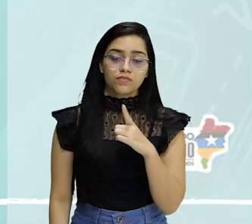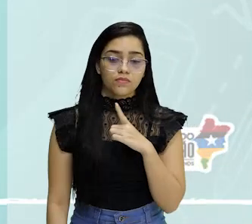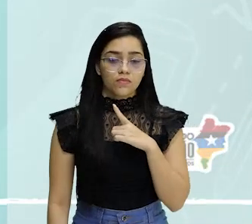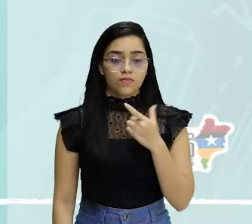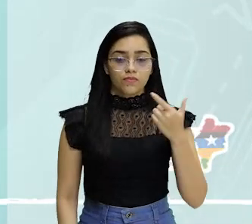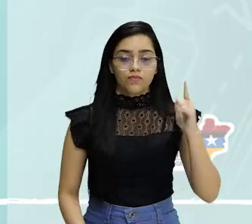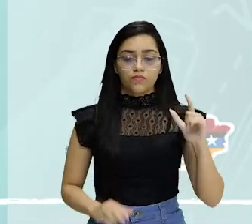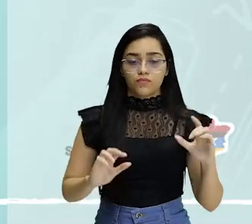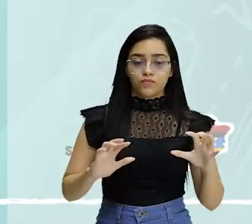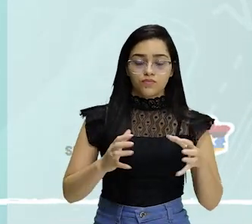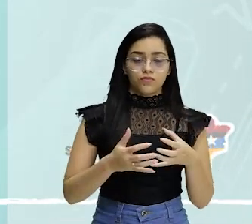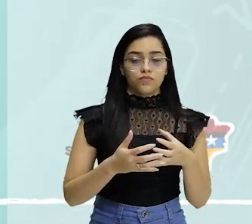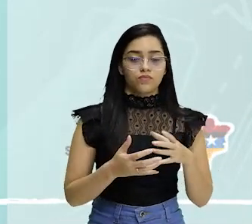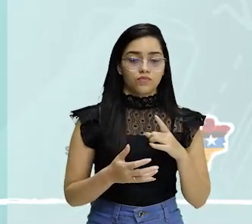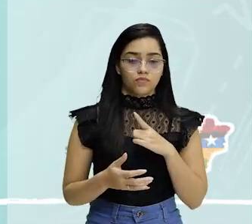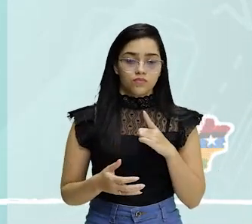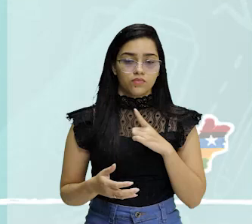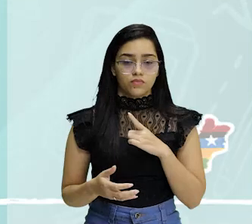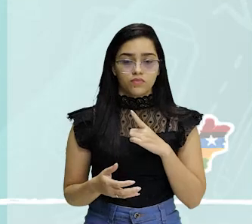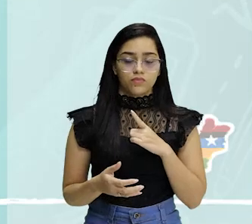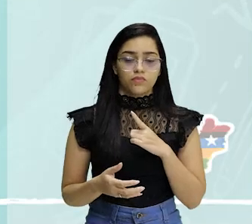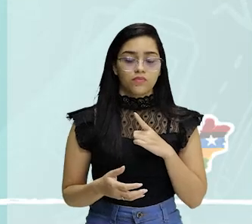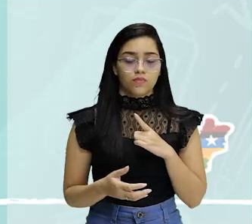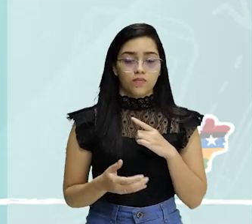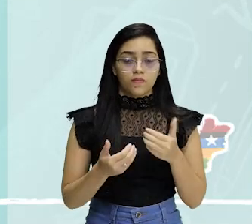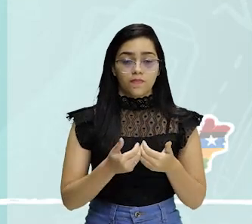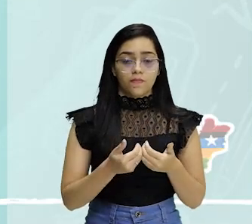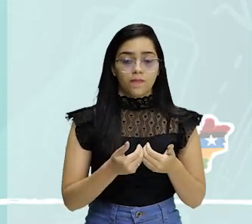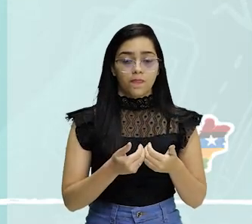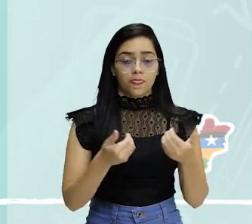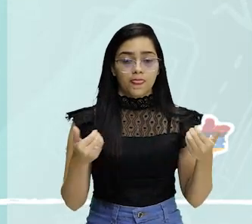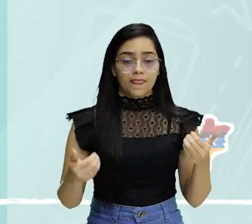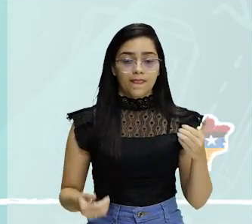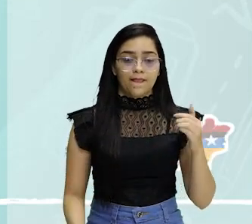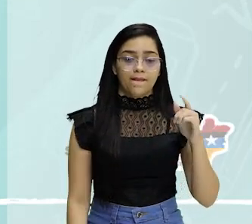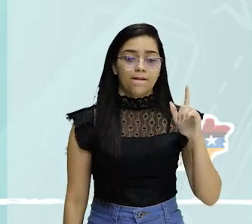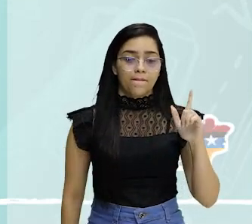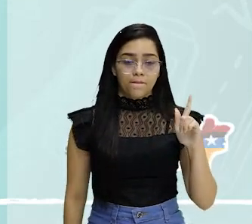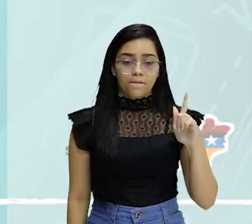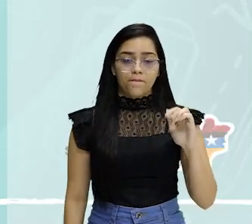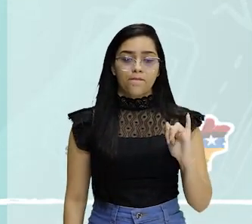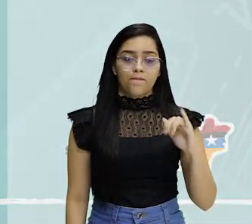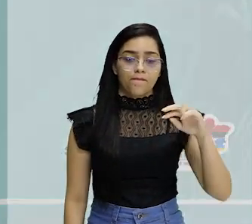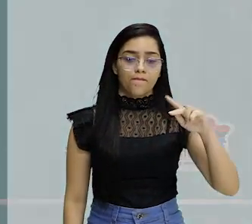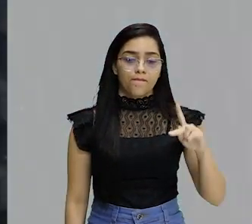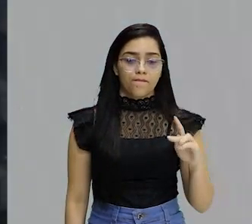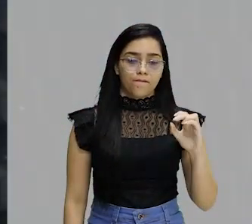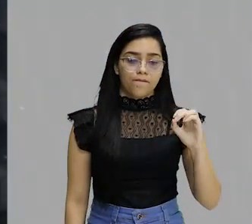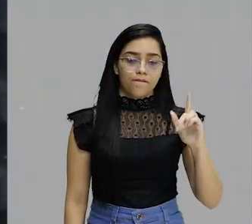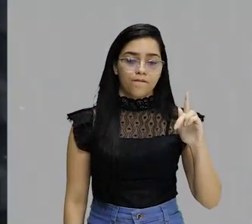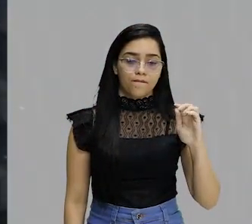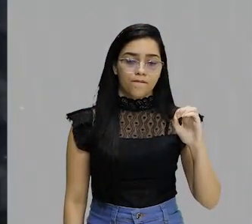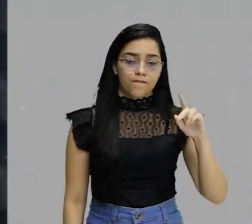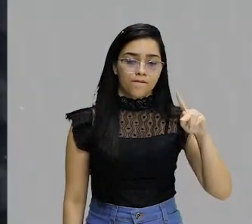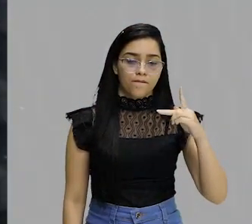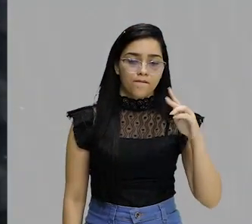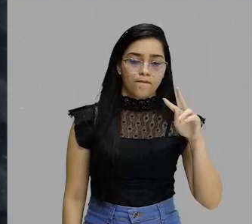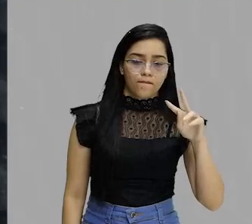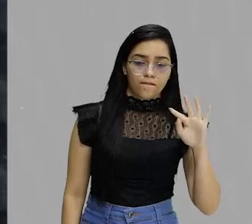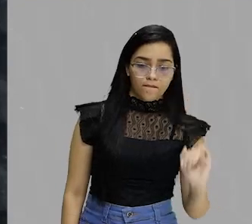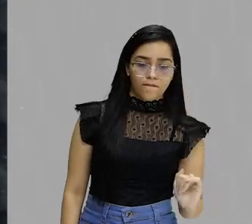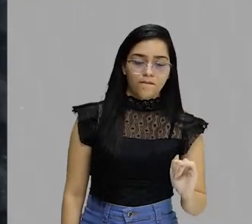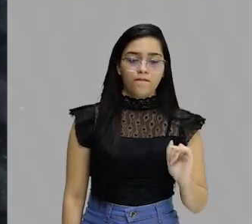outro grupo aqui das gimnospermas, que é a divisão gingófita, tá? Que são